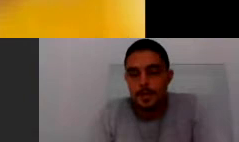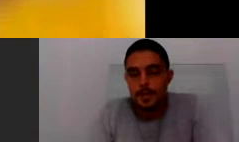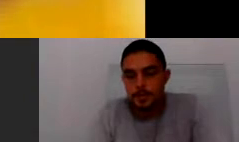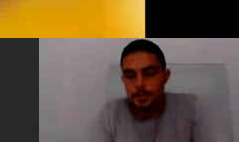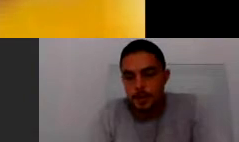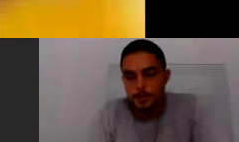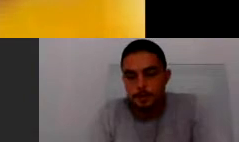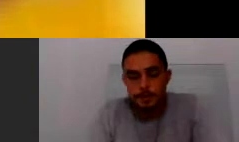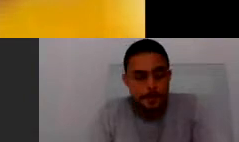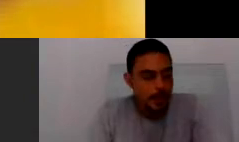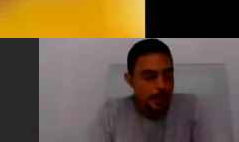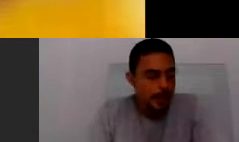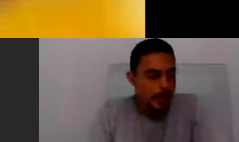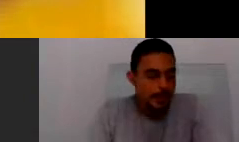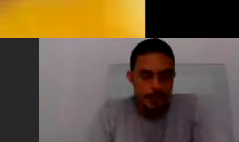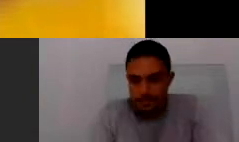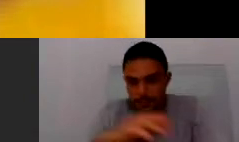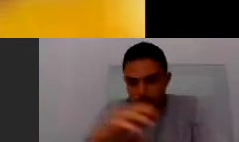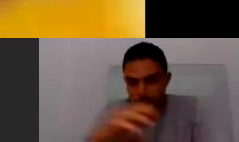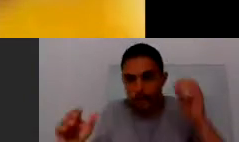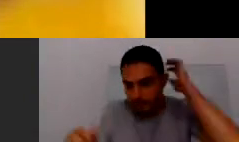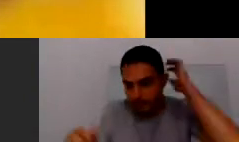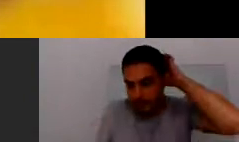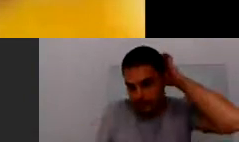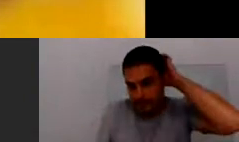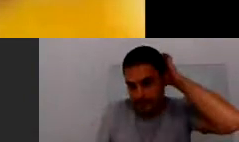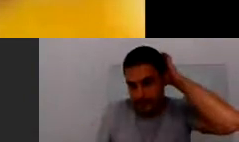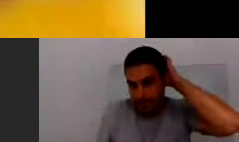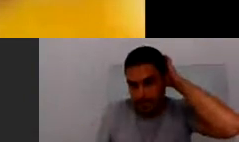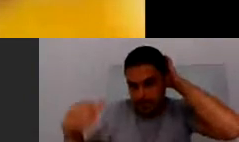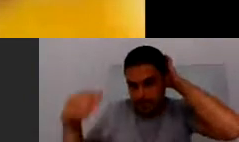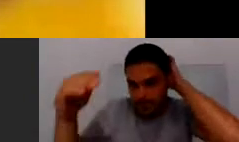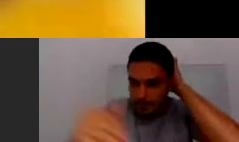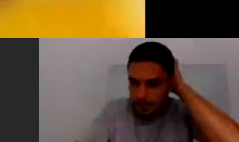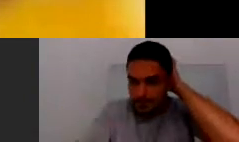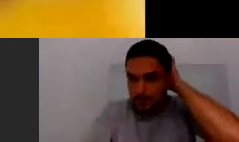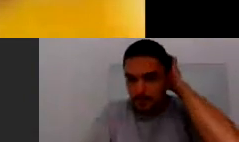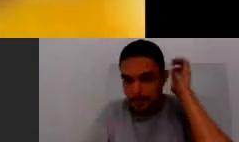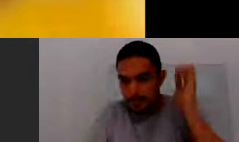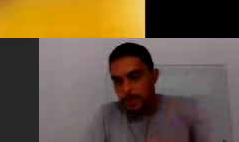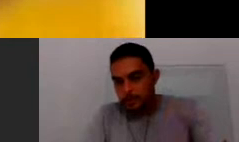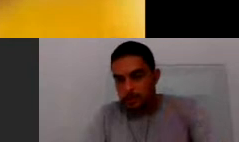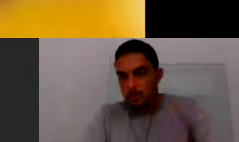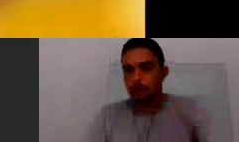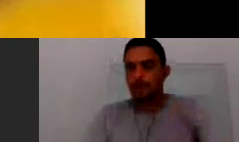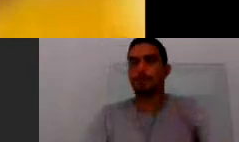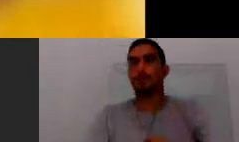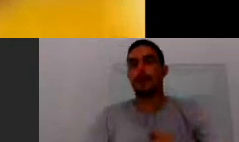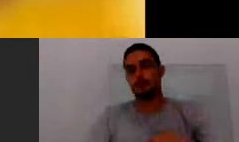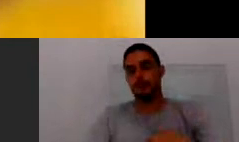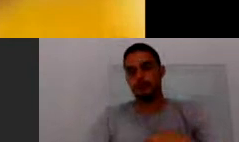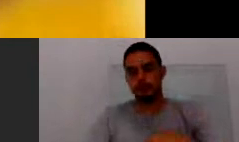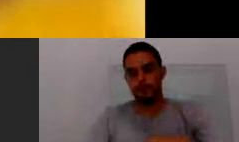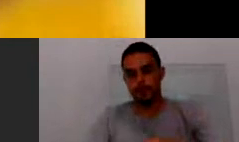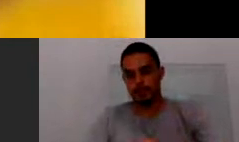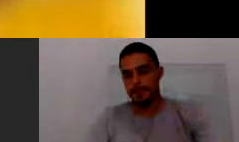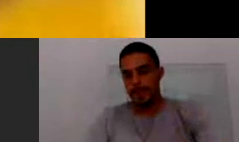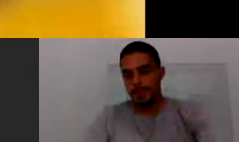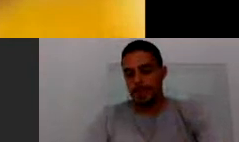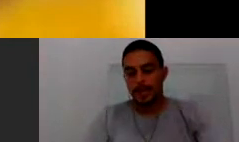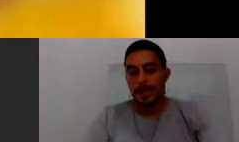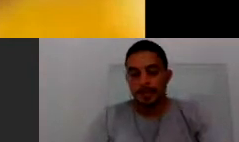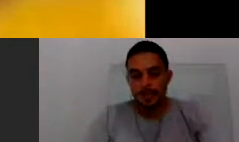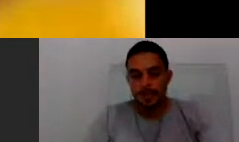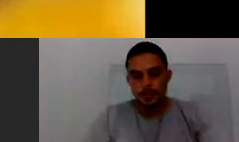relação à classificação de solo. Mas isso não vem ao caso. Que a gente precisa saber que a gente tem bastante número de latossolo, principalmente no Mato Grosso,